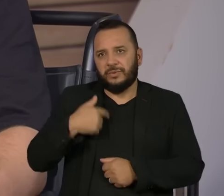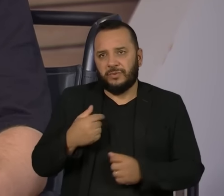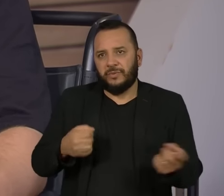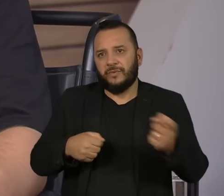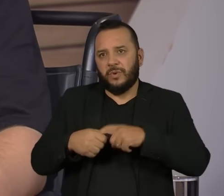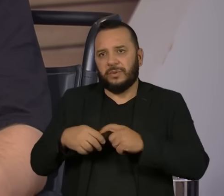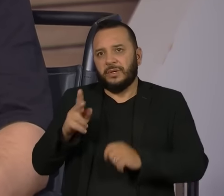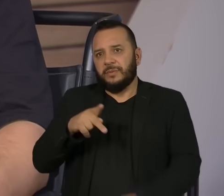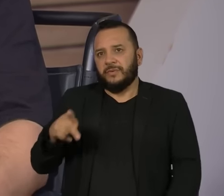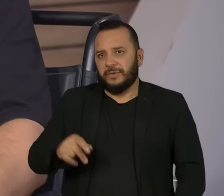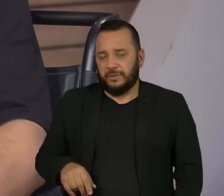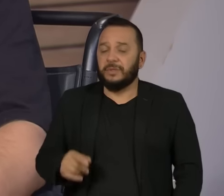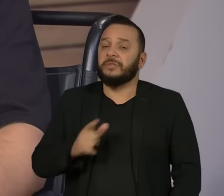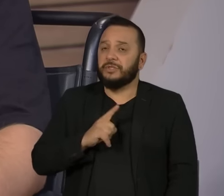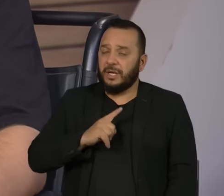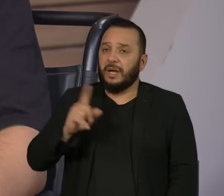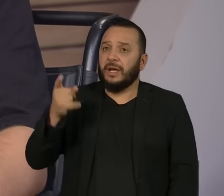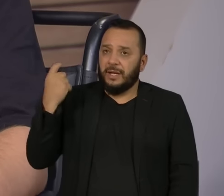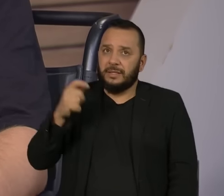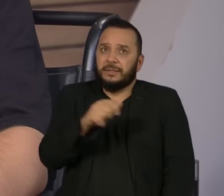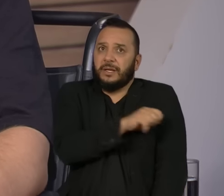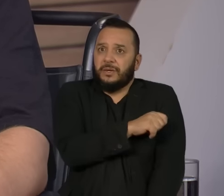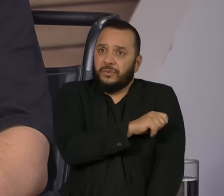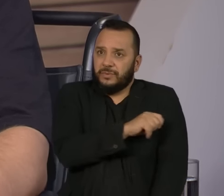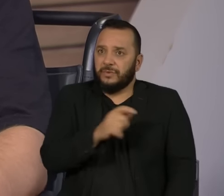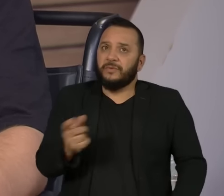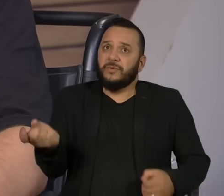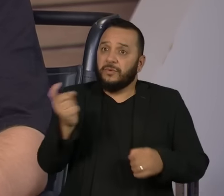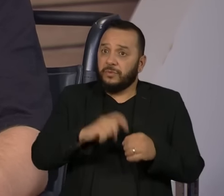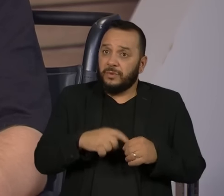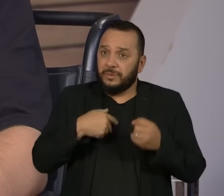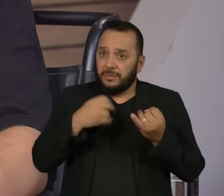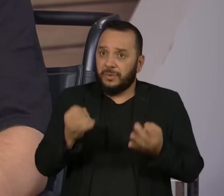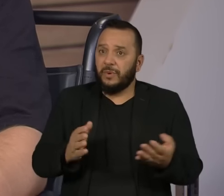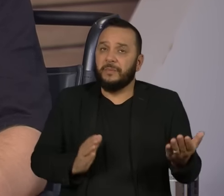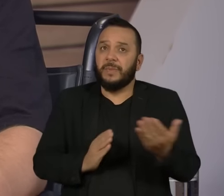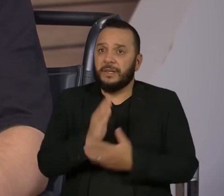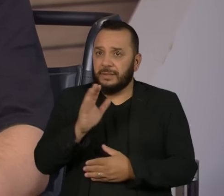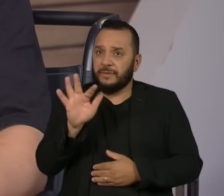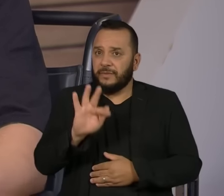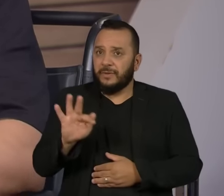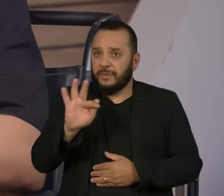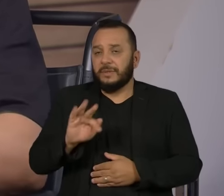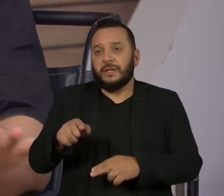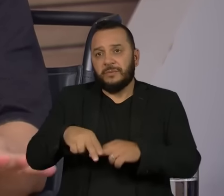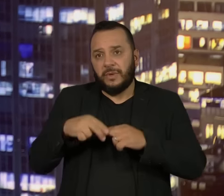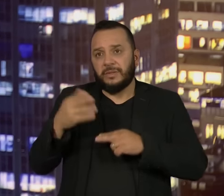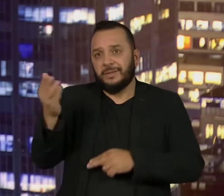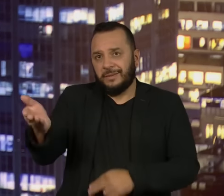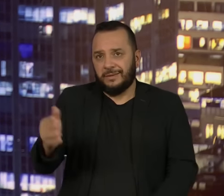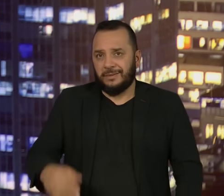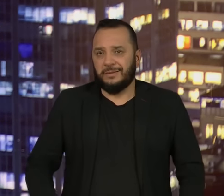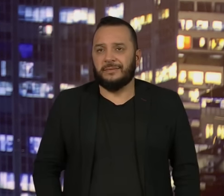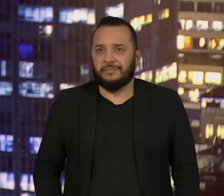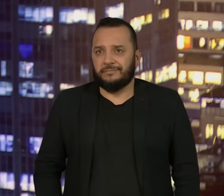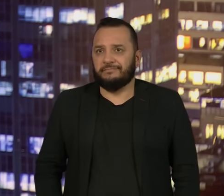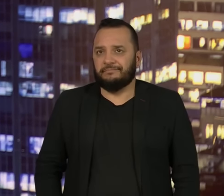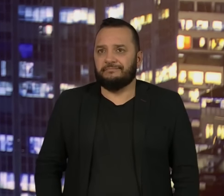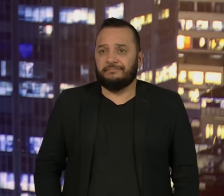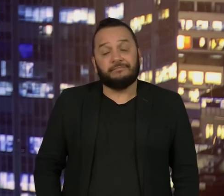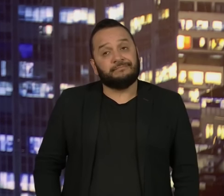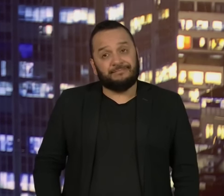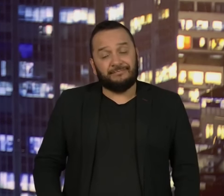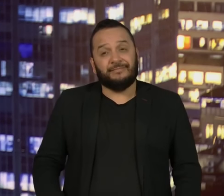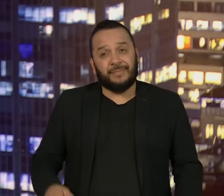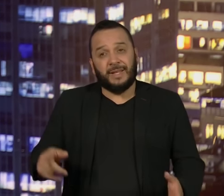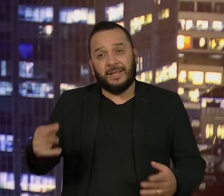alunos, ex-alunos do professor, quando voltaram, dizendo, olha, eu passei na faculdade por causa dele. E tudo. Mesmo assim, quer dizer, isso é tão forte,